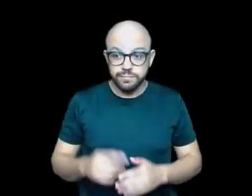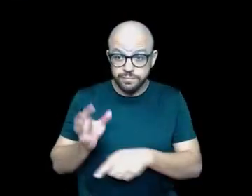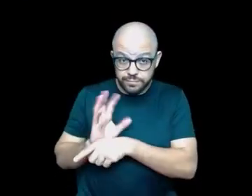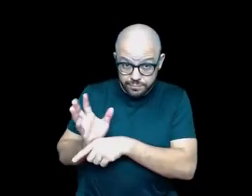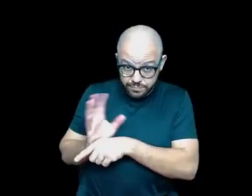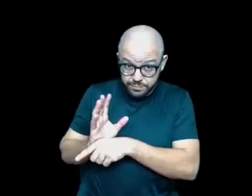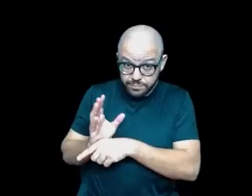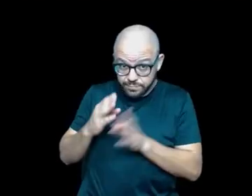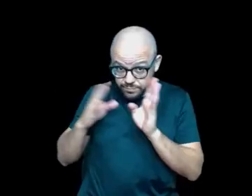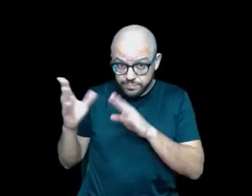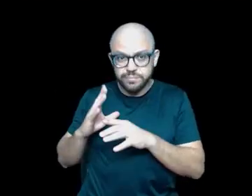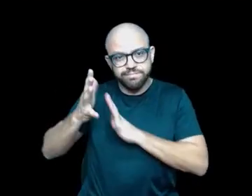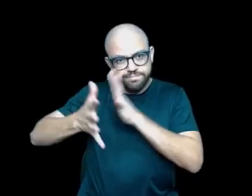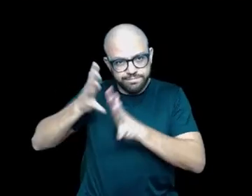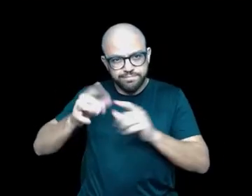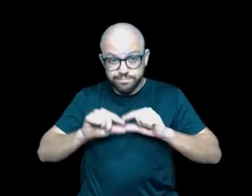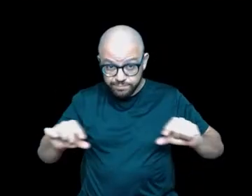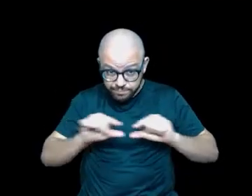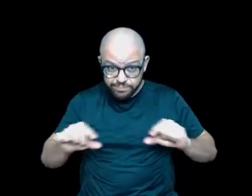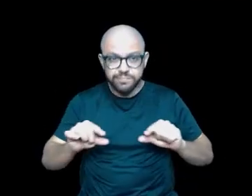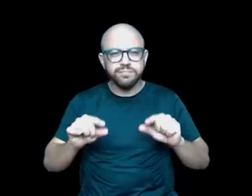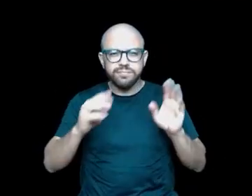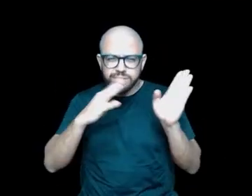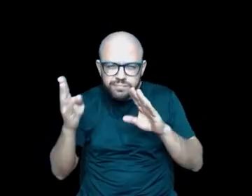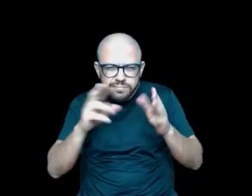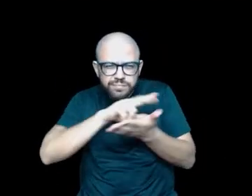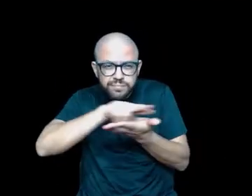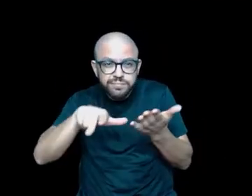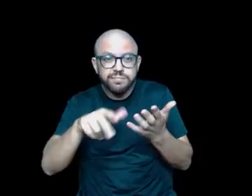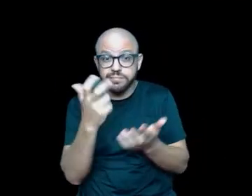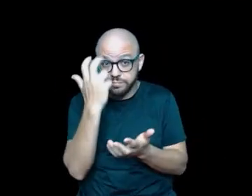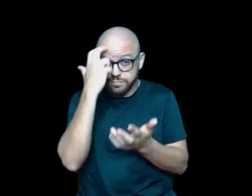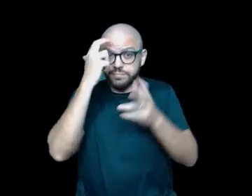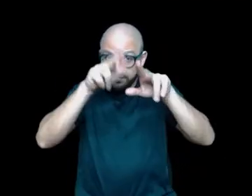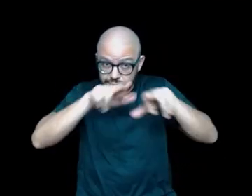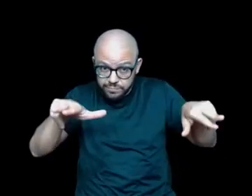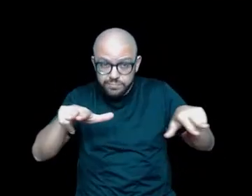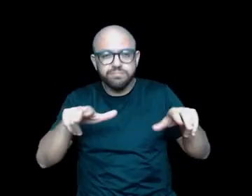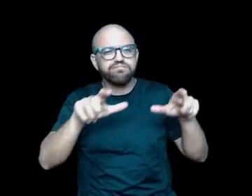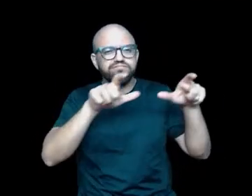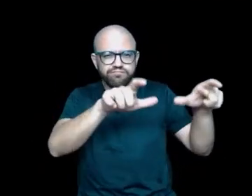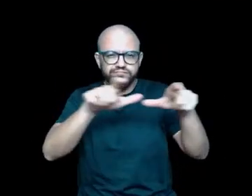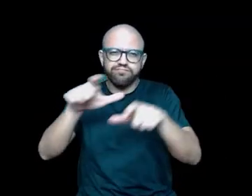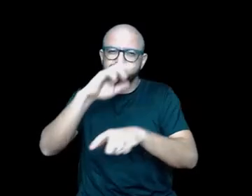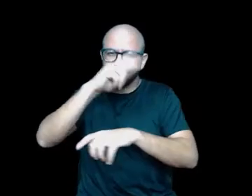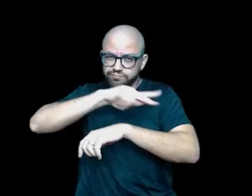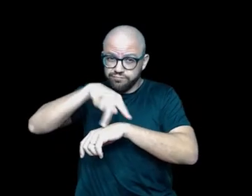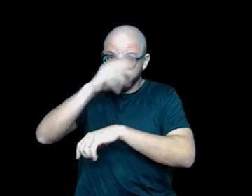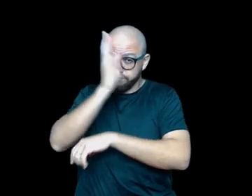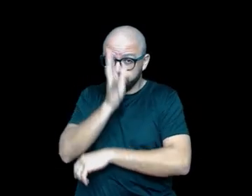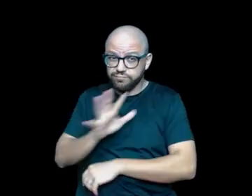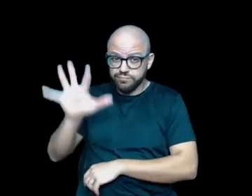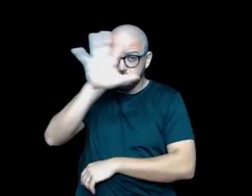O vídeo a seguir possui recursos de legenda e libras. Apresenta cenas dinâmicas que registram diversas manifestações culturais de todas